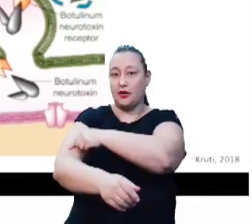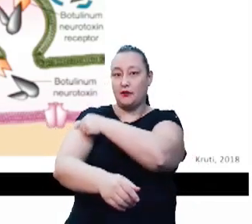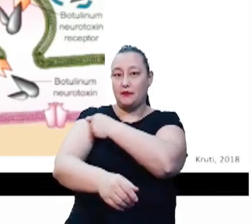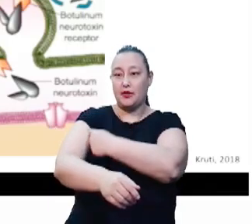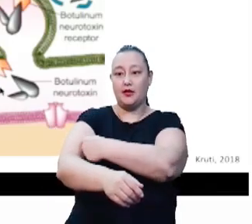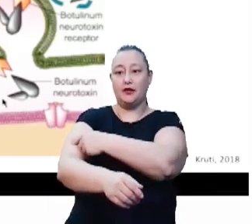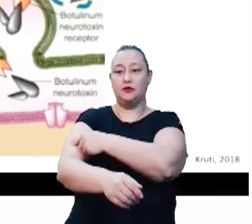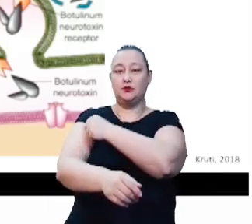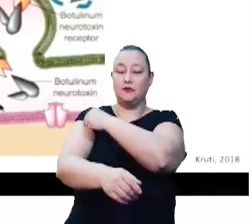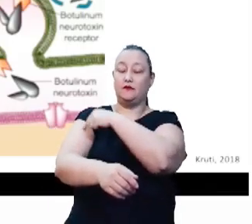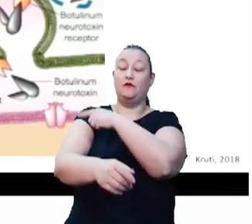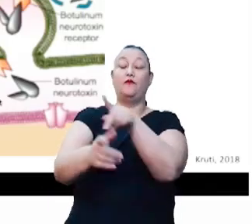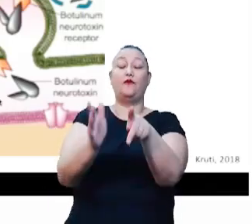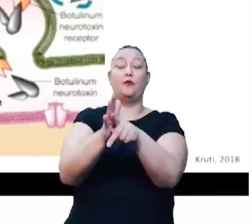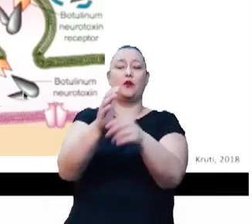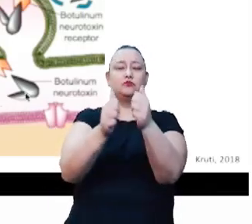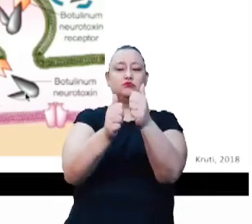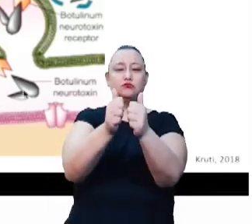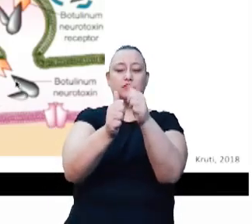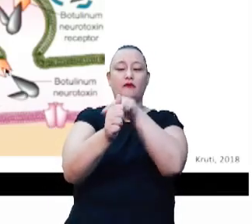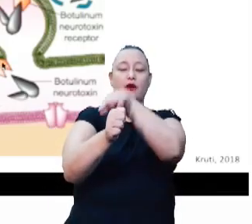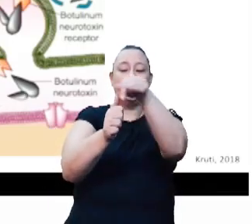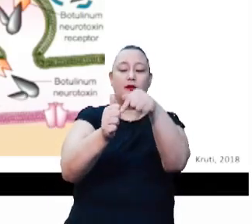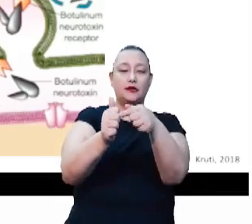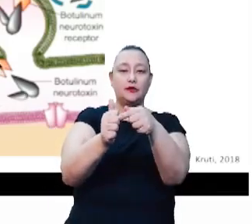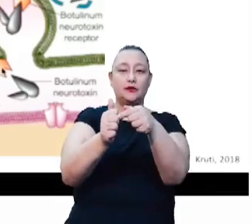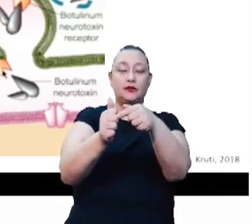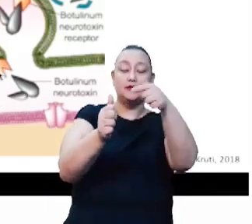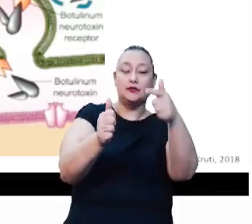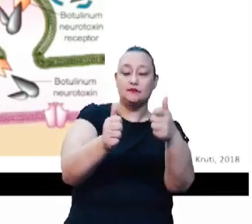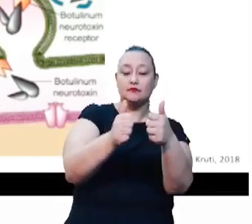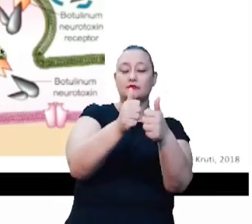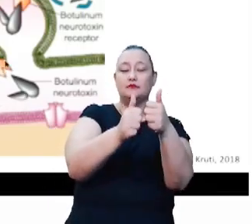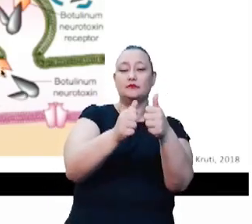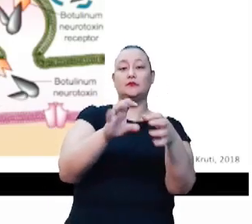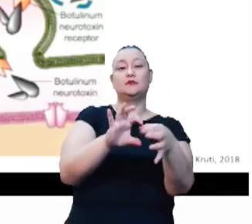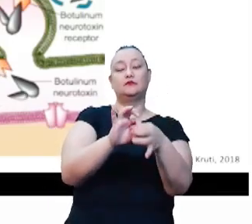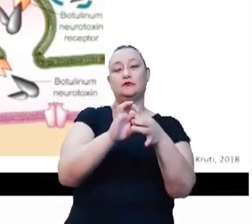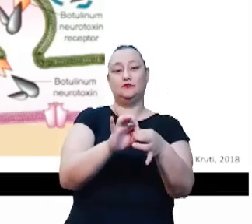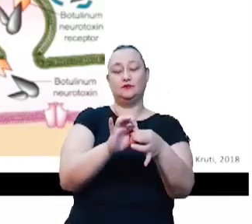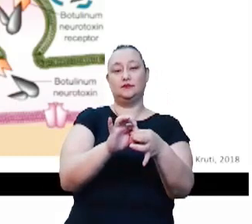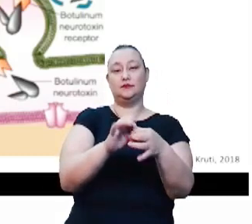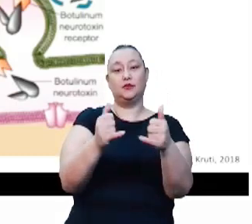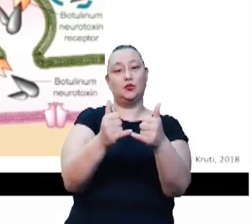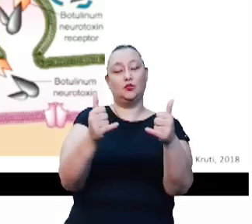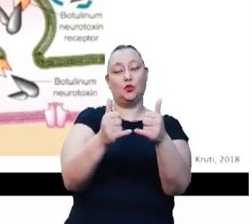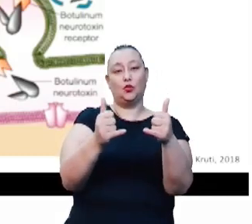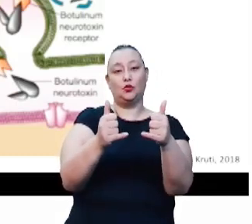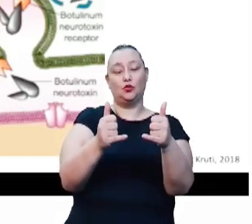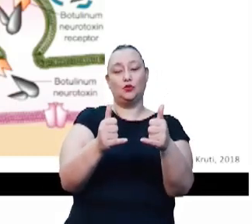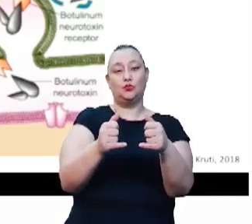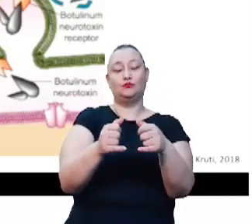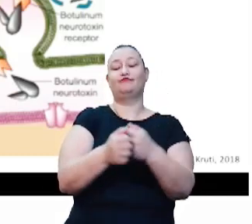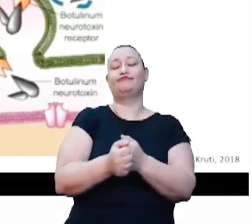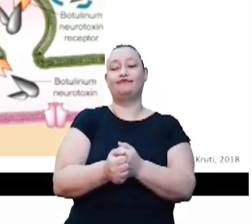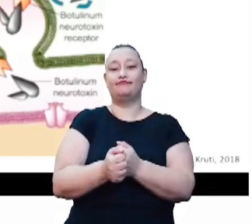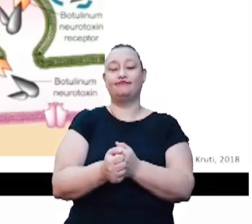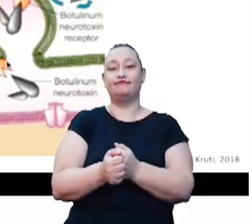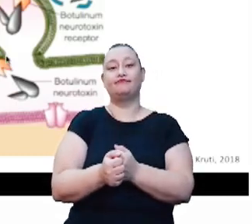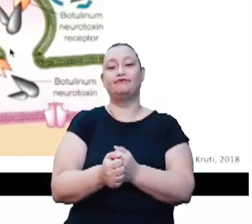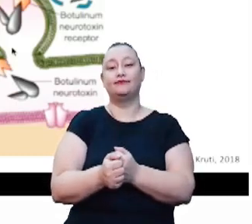essa região da junção neuromuscular, e ela se une num receptor que fica no terminal